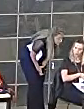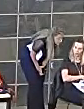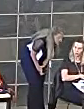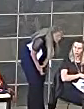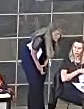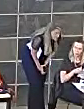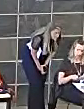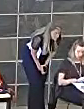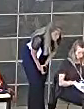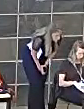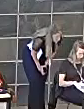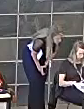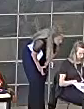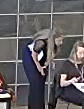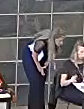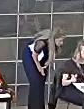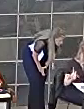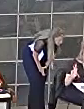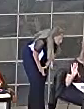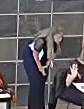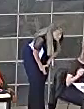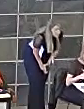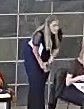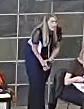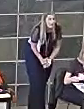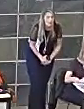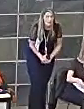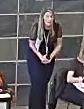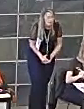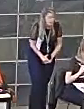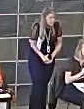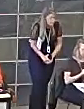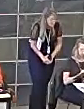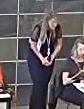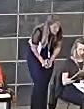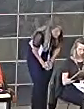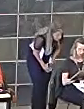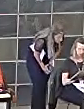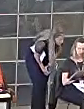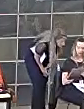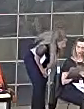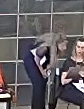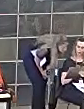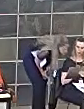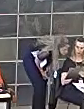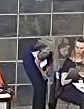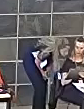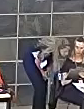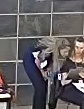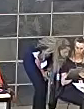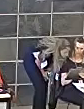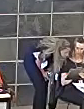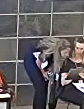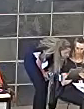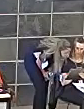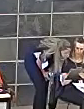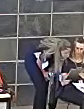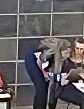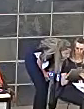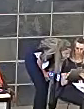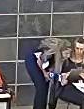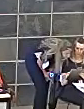então tem que ser ligado no CRAS, no posto de saúde. Eu acho que é aí que as prefeituras entram, porque